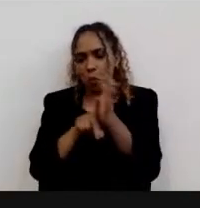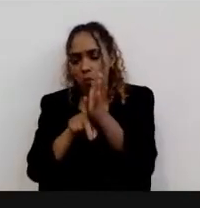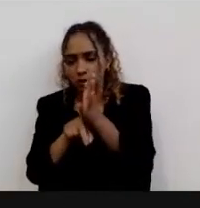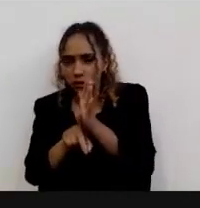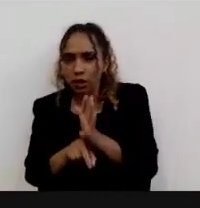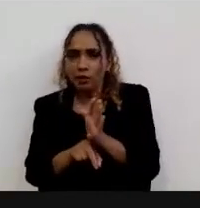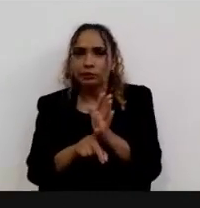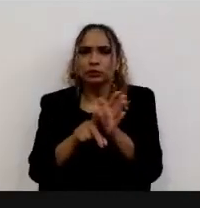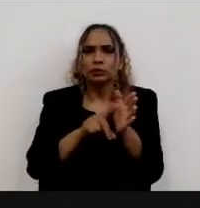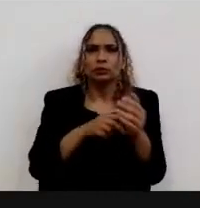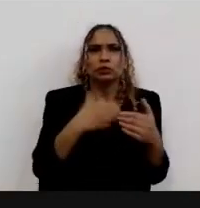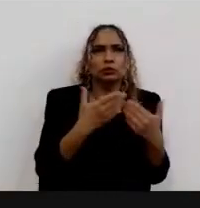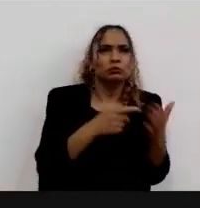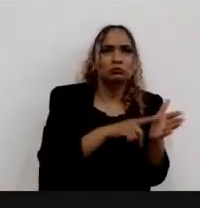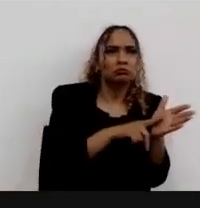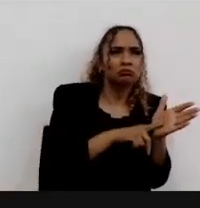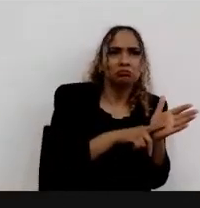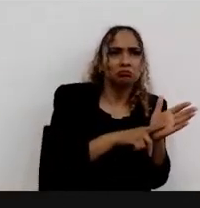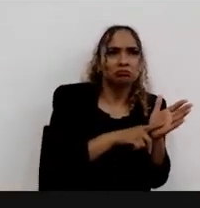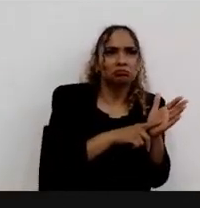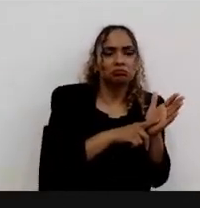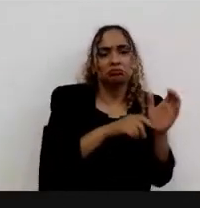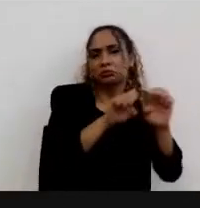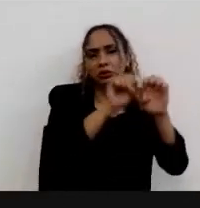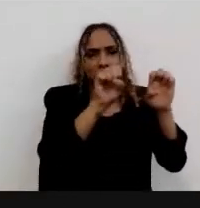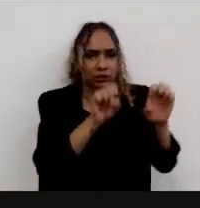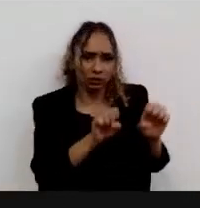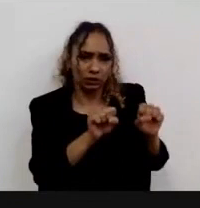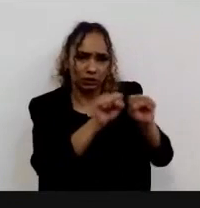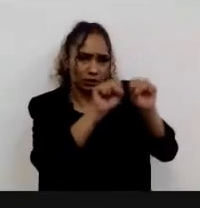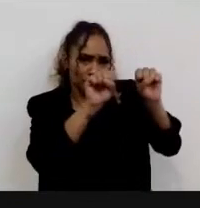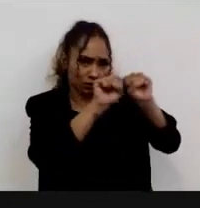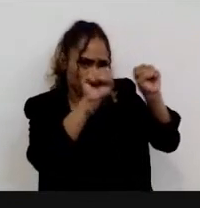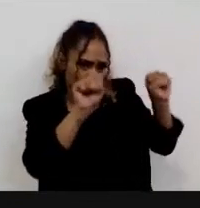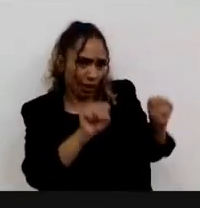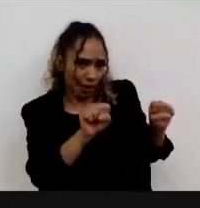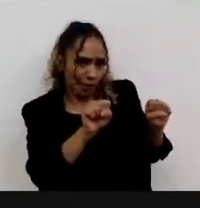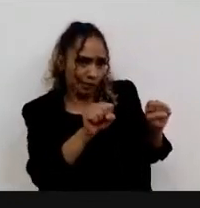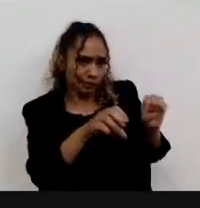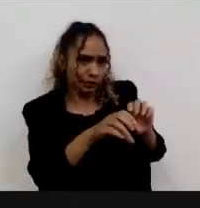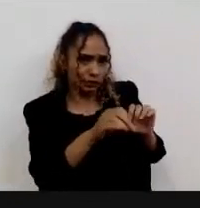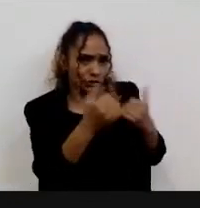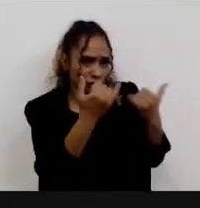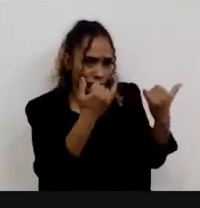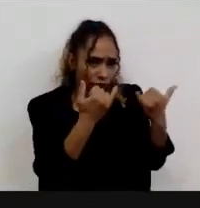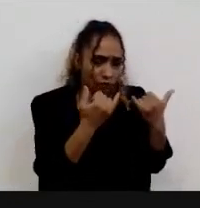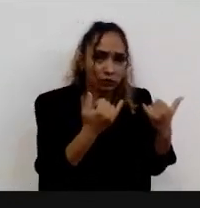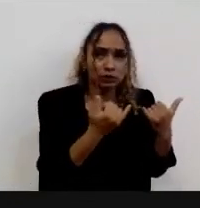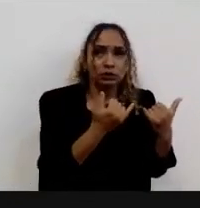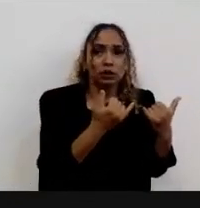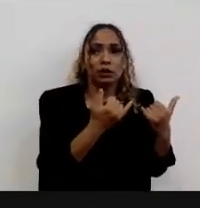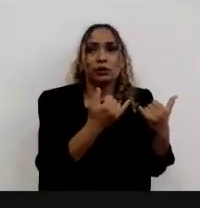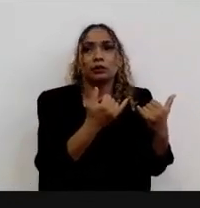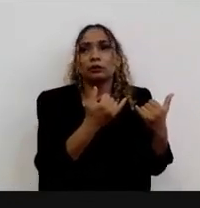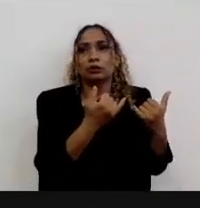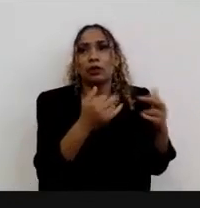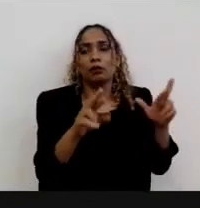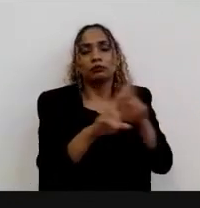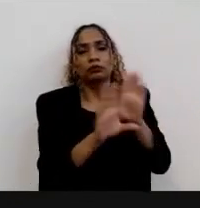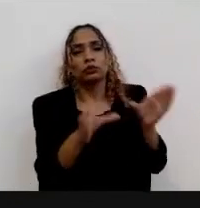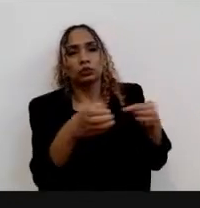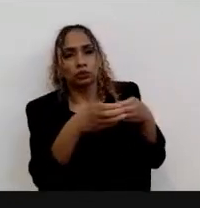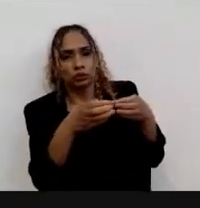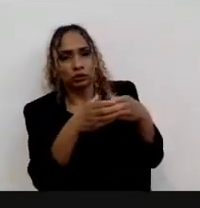buscar pesquisas sobre reuso de dados abertos em outros sistemas de informação, identificar os conjuntos de dados abertos disponíveis